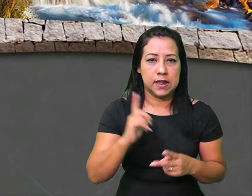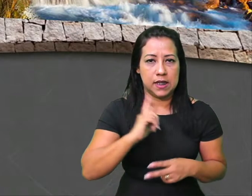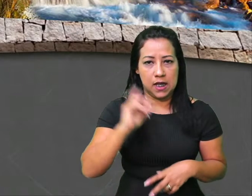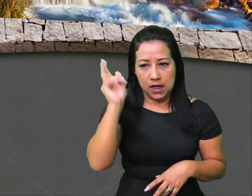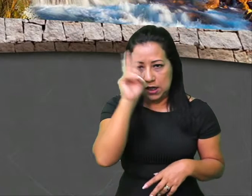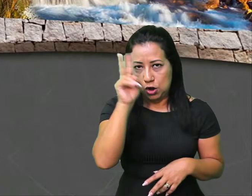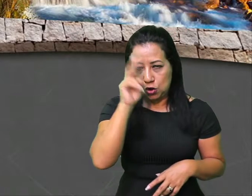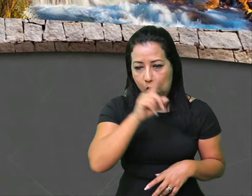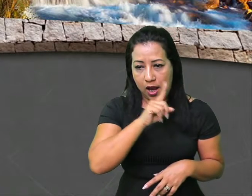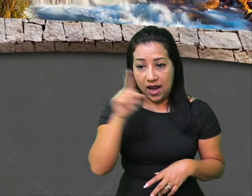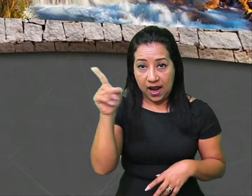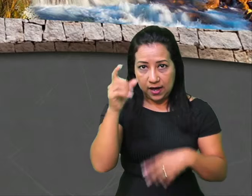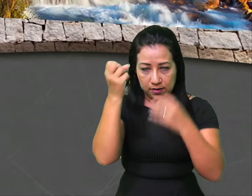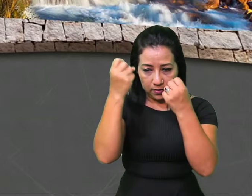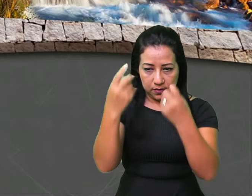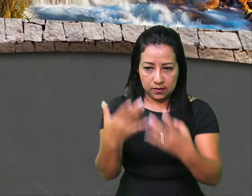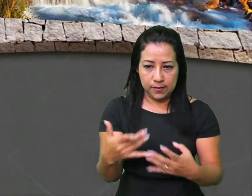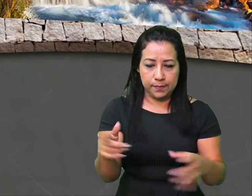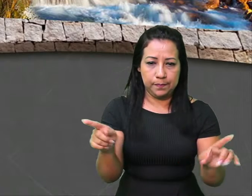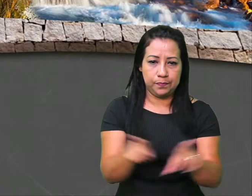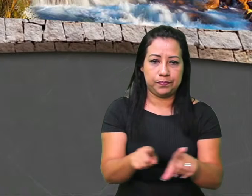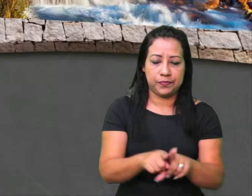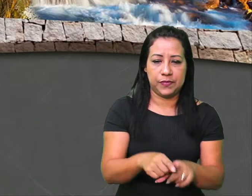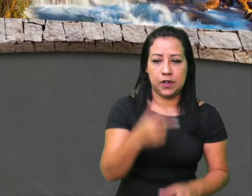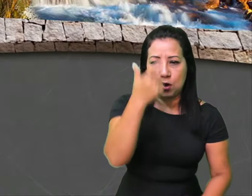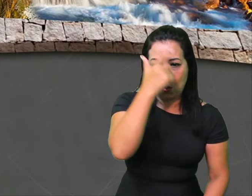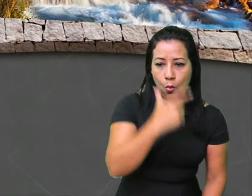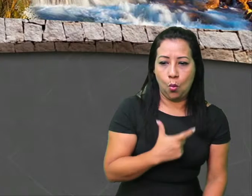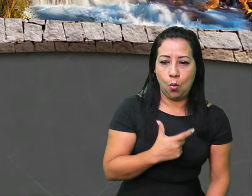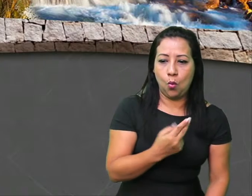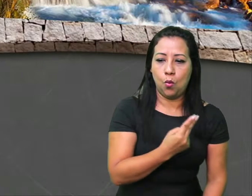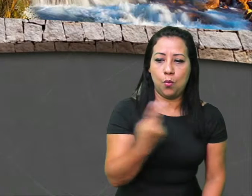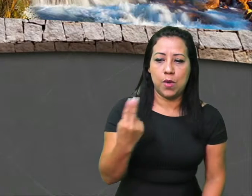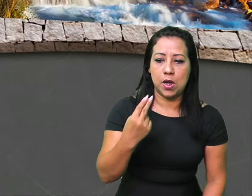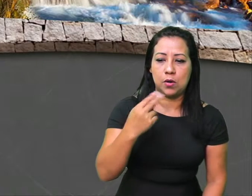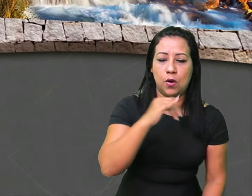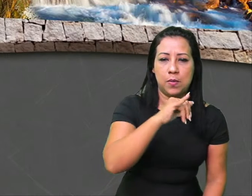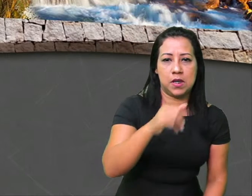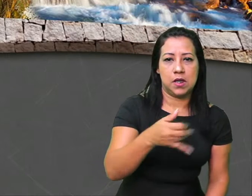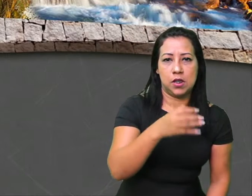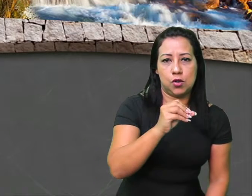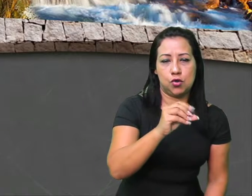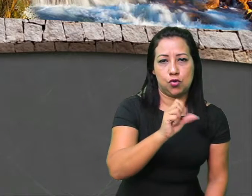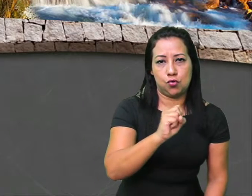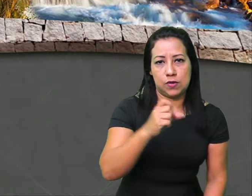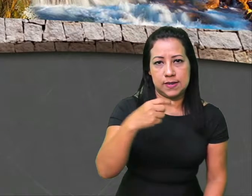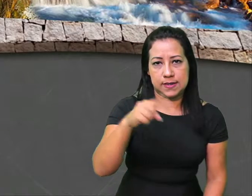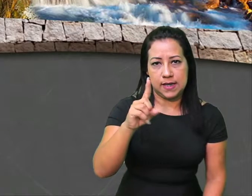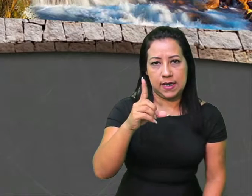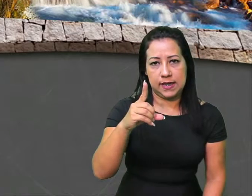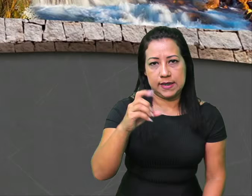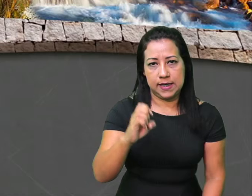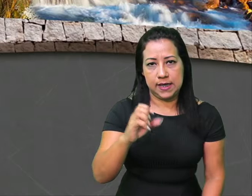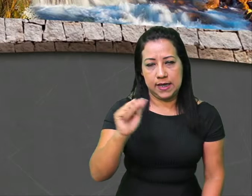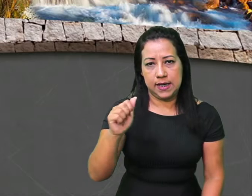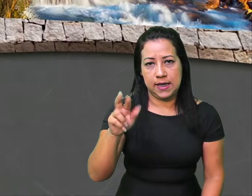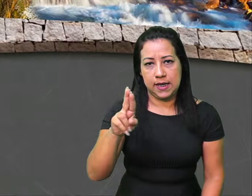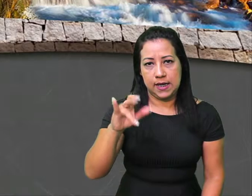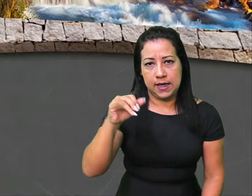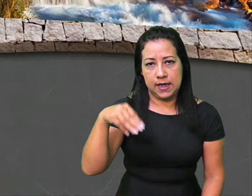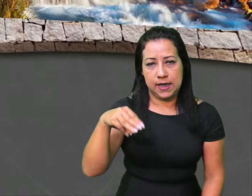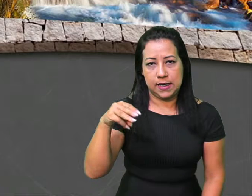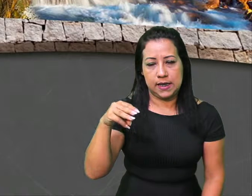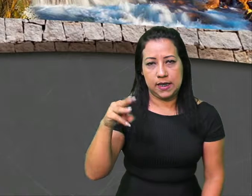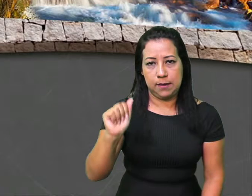bíblico. Vai lá no Novo Testamento, em Marcos, em Mateus, em Lucas, que você vai encontrar.